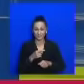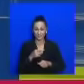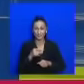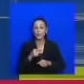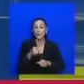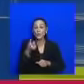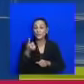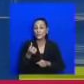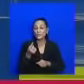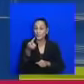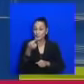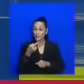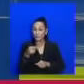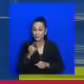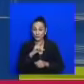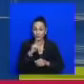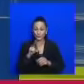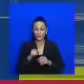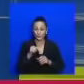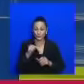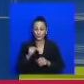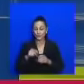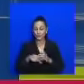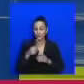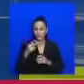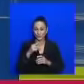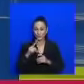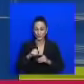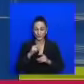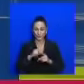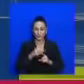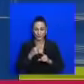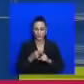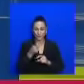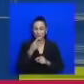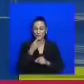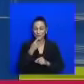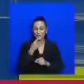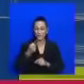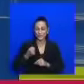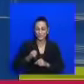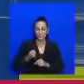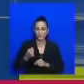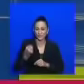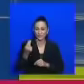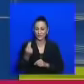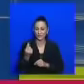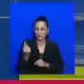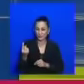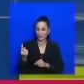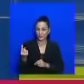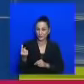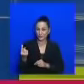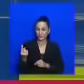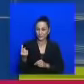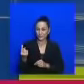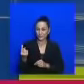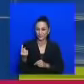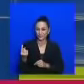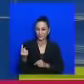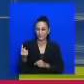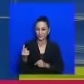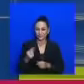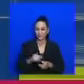O sexto e último número do segundo sorteio da dupla cena. Bola vermelha, número 21.